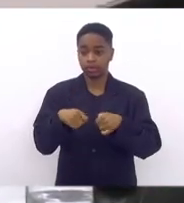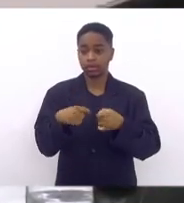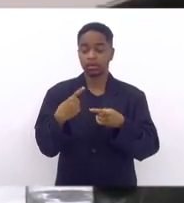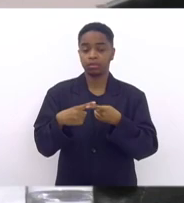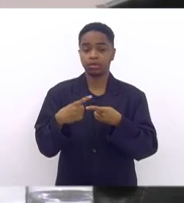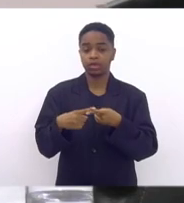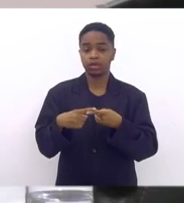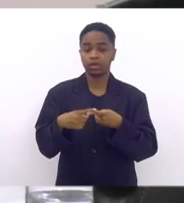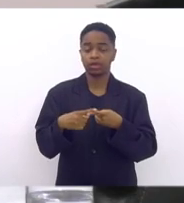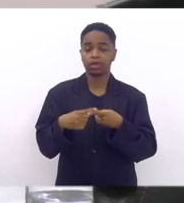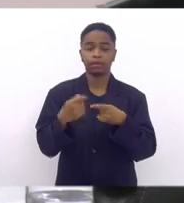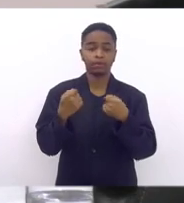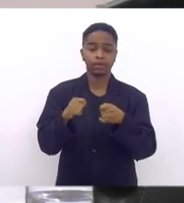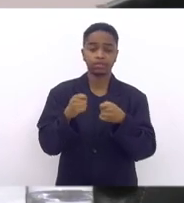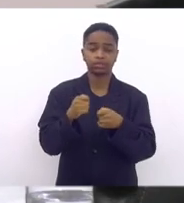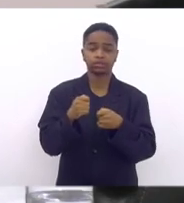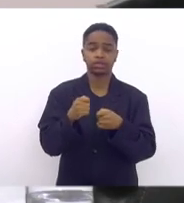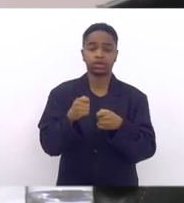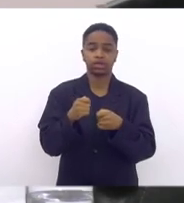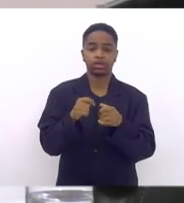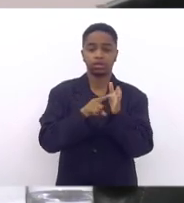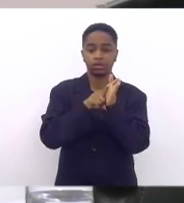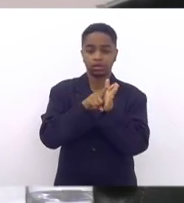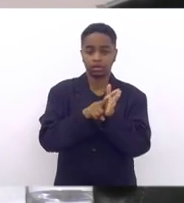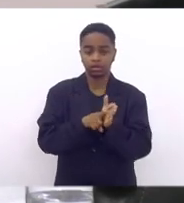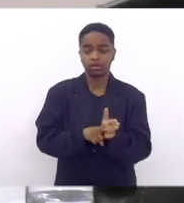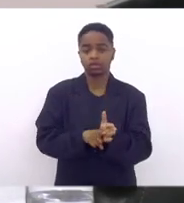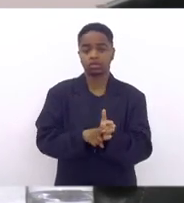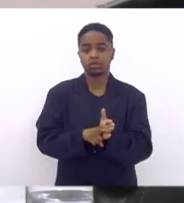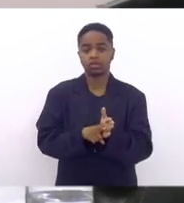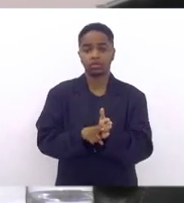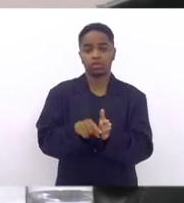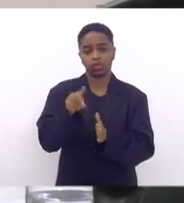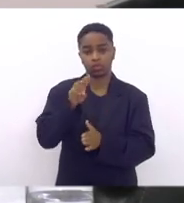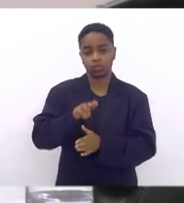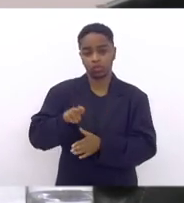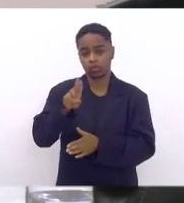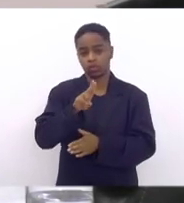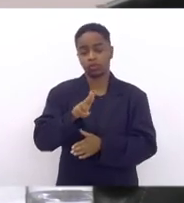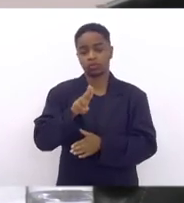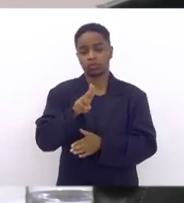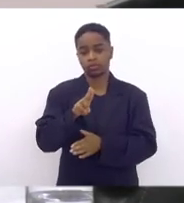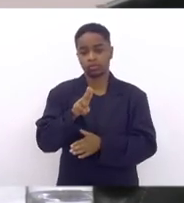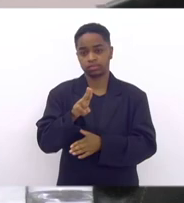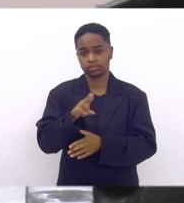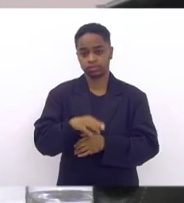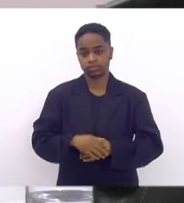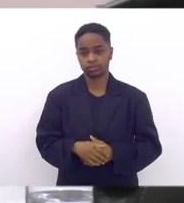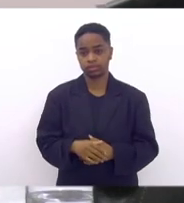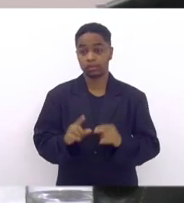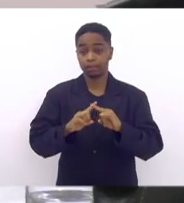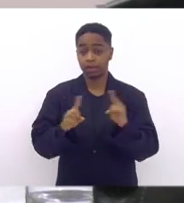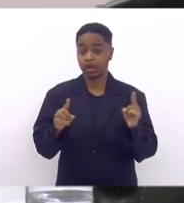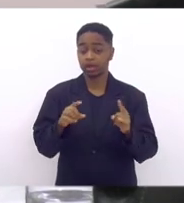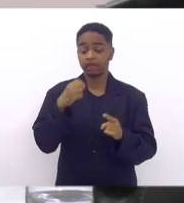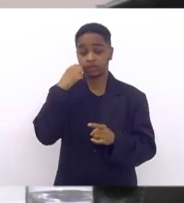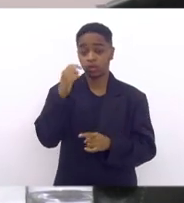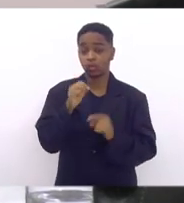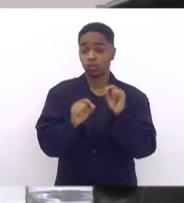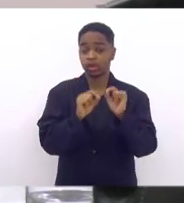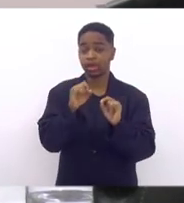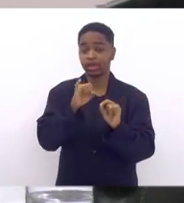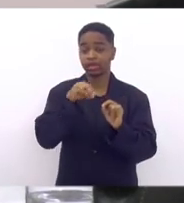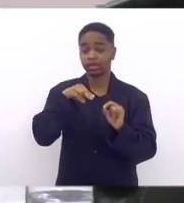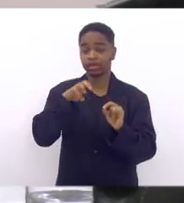vistoria e fazer uma cobrança nem que tem que ir ao Governador fazer para ele a pouca vergonha que tá dentro do inia que não resolve essa questão